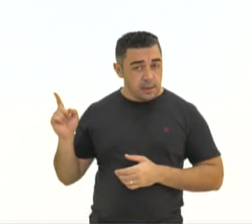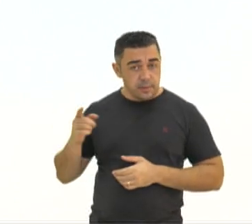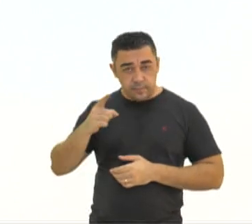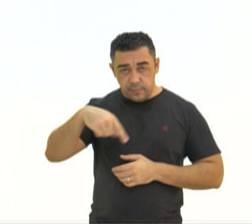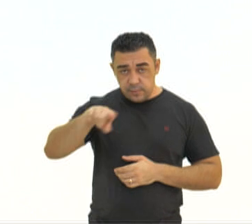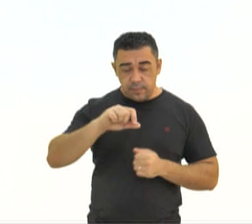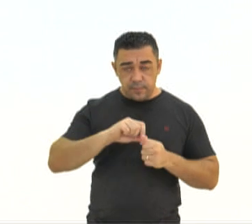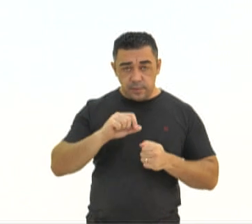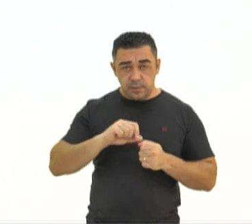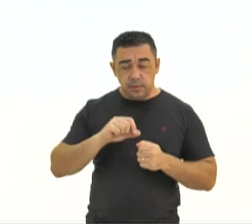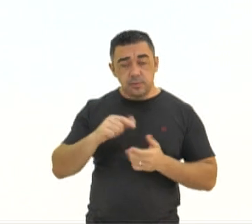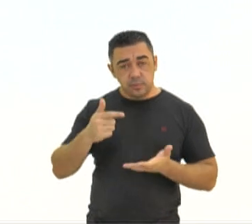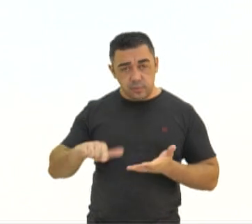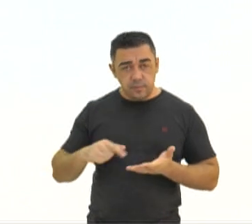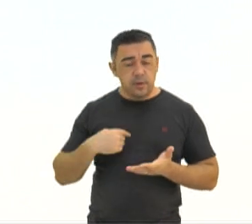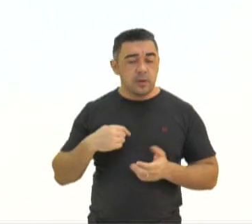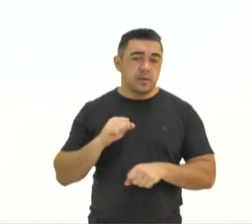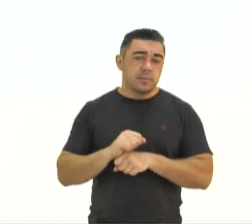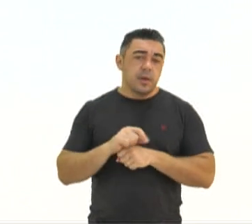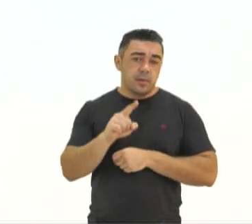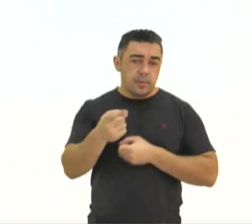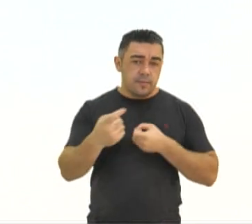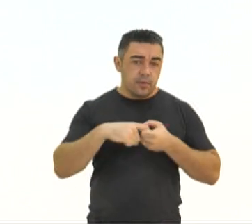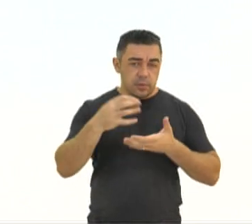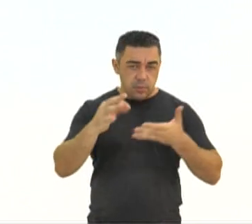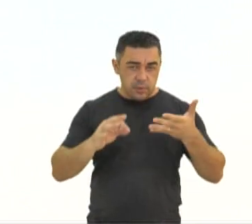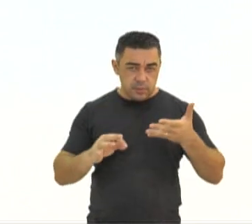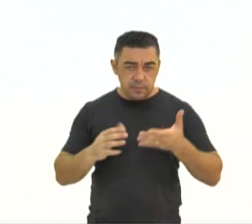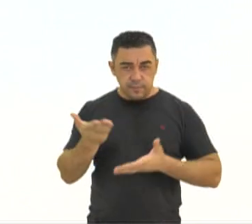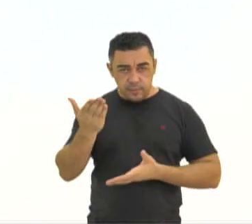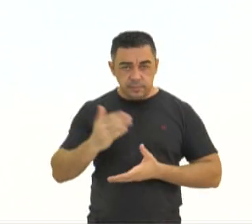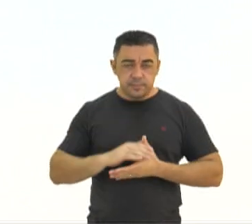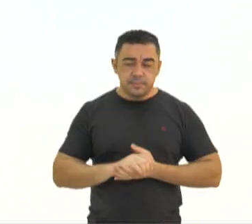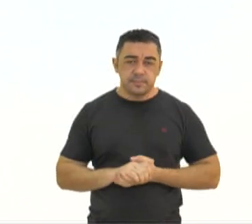com vocês novamente e a gente já retoma ela. Então vamos lá.